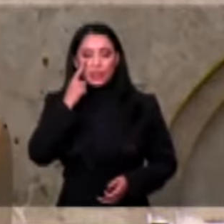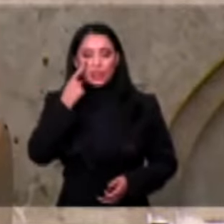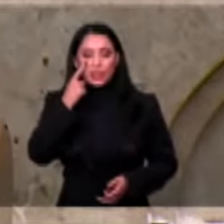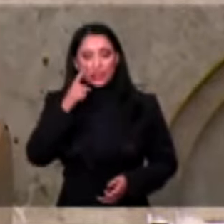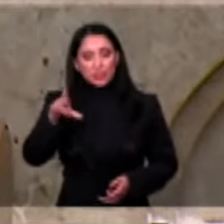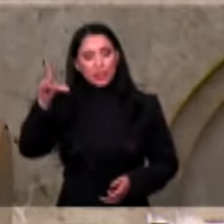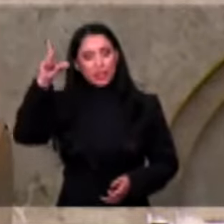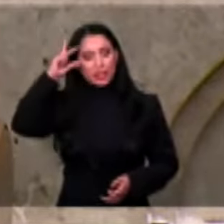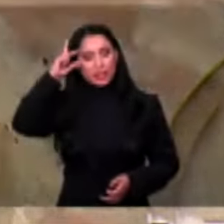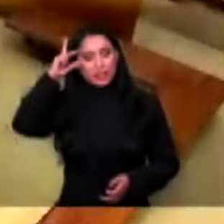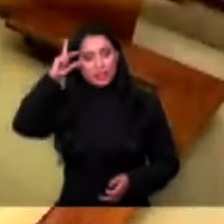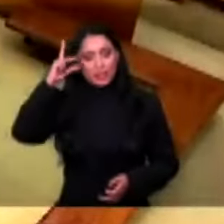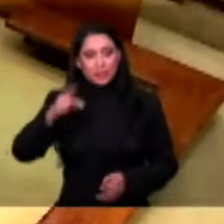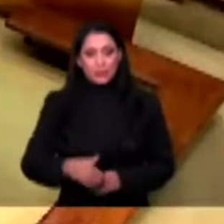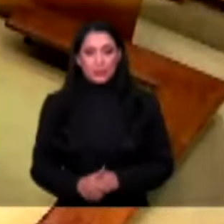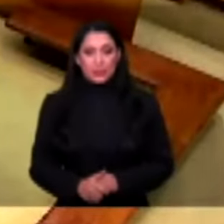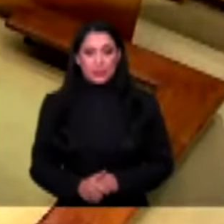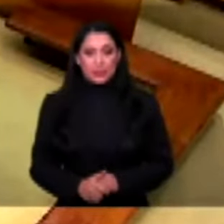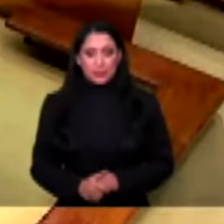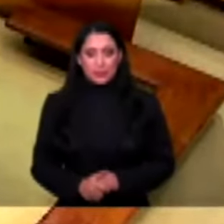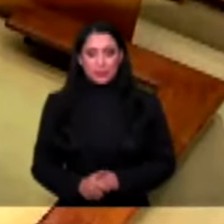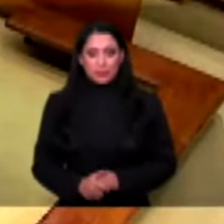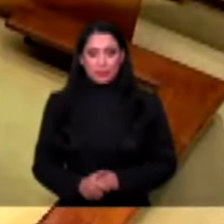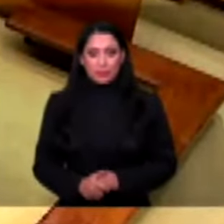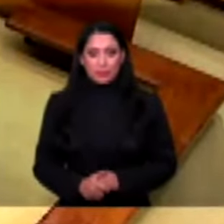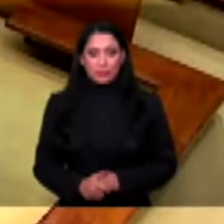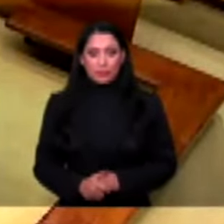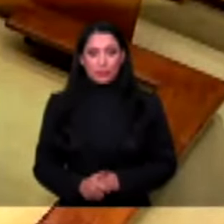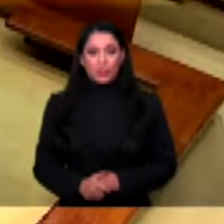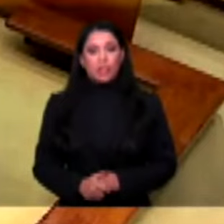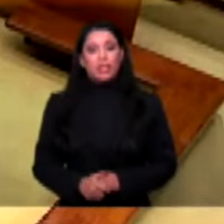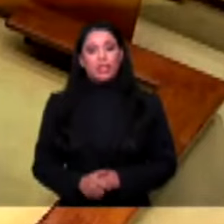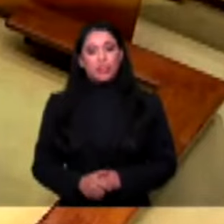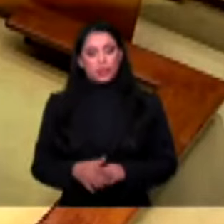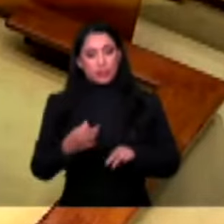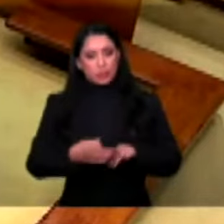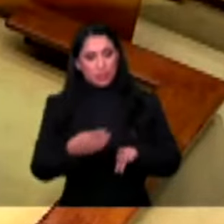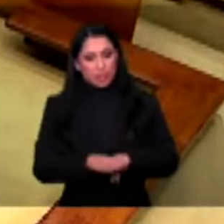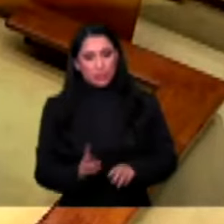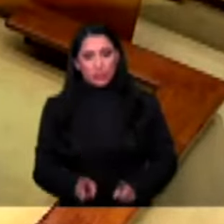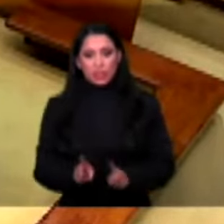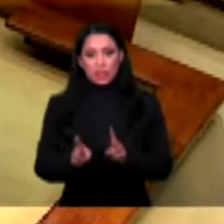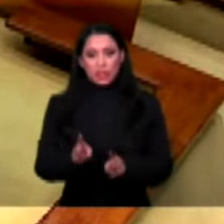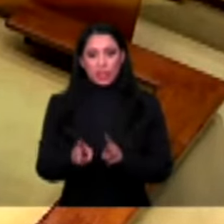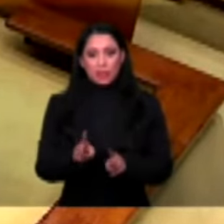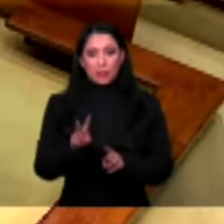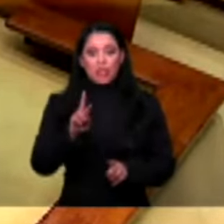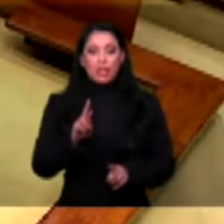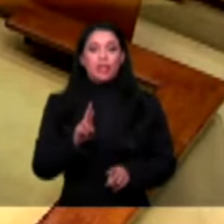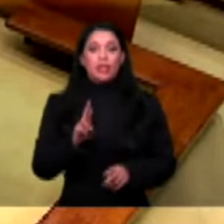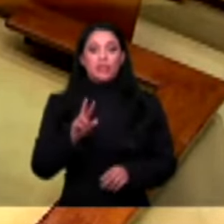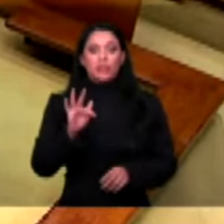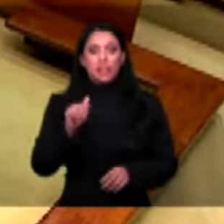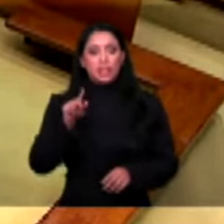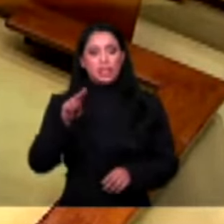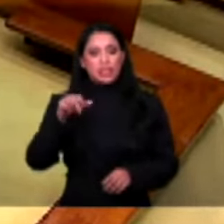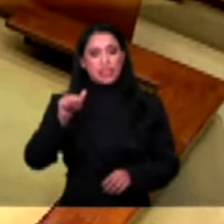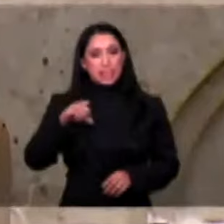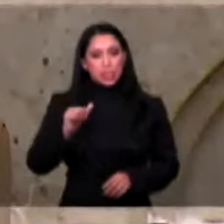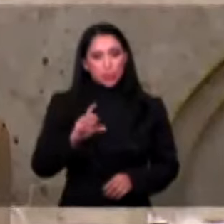Marques, ministro André Mendonça. E os ministros de sempre, ministro Francisco Rezec, ministro